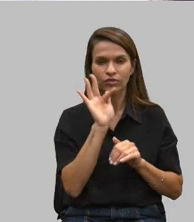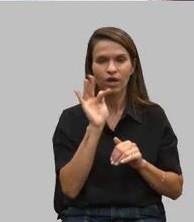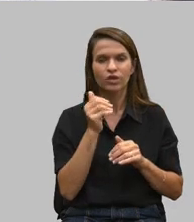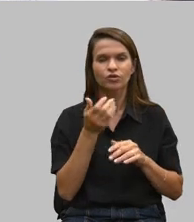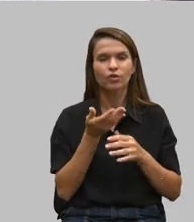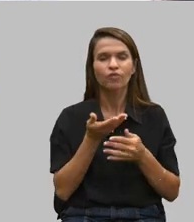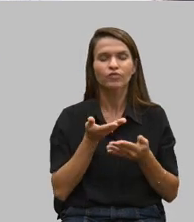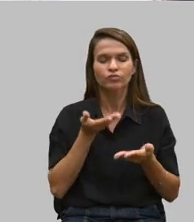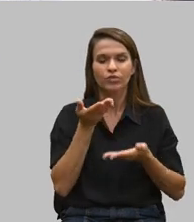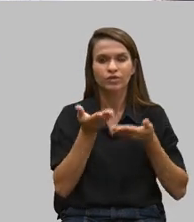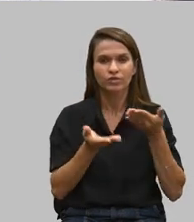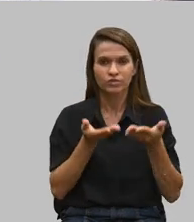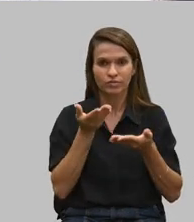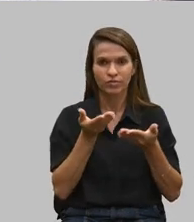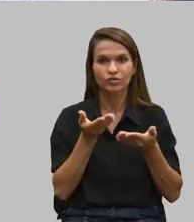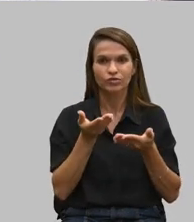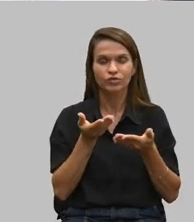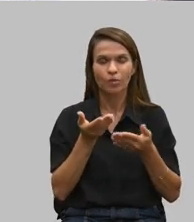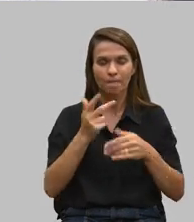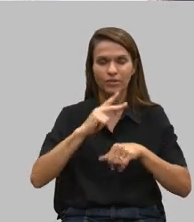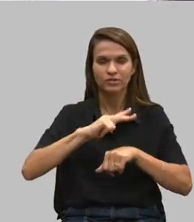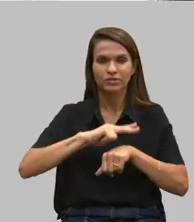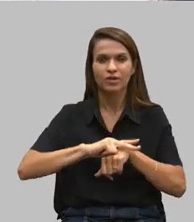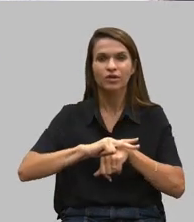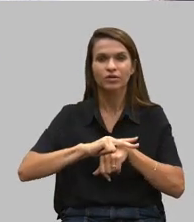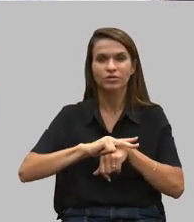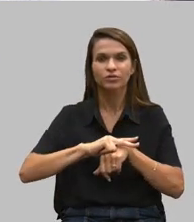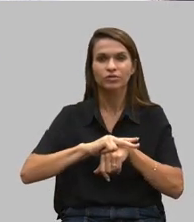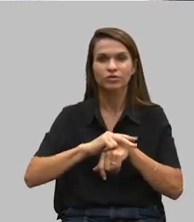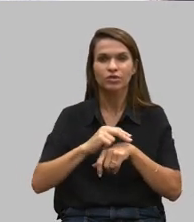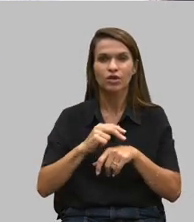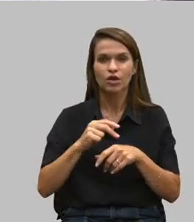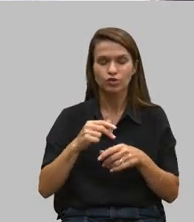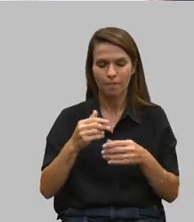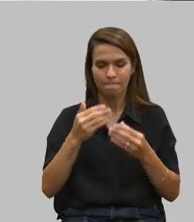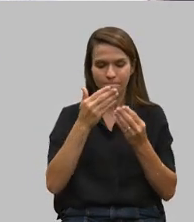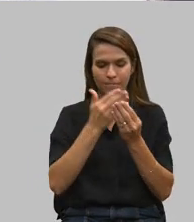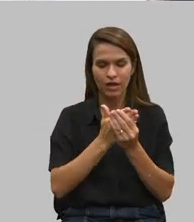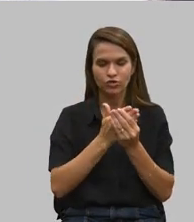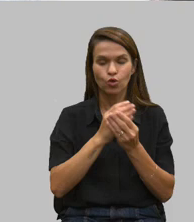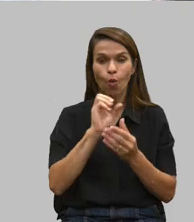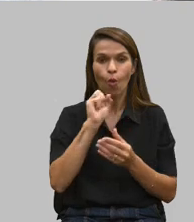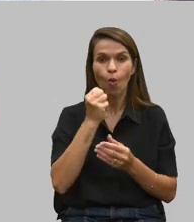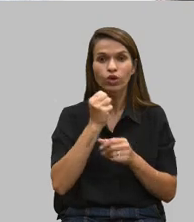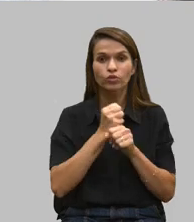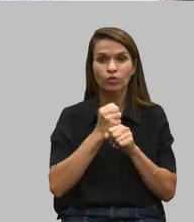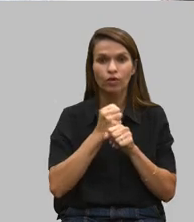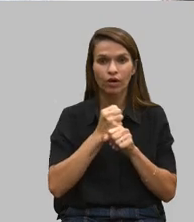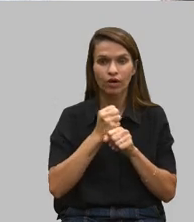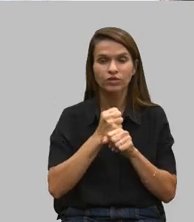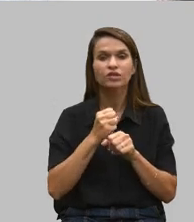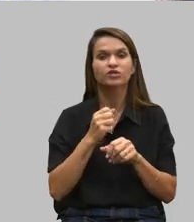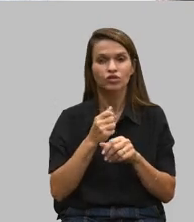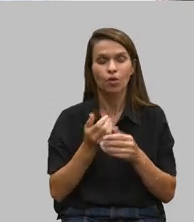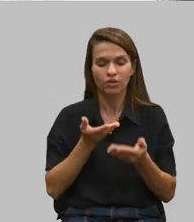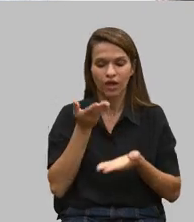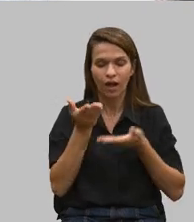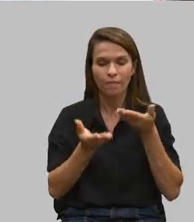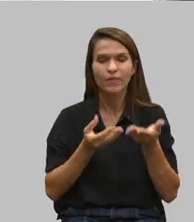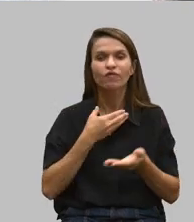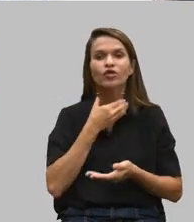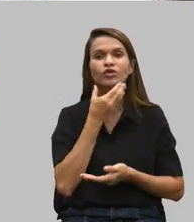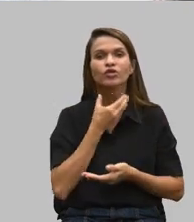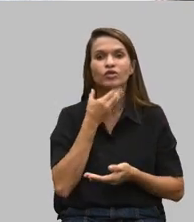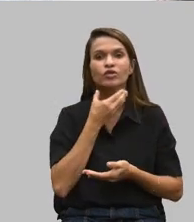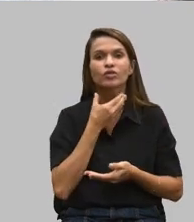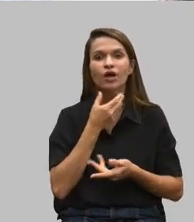com um paciente durante eu peguei a pasta dele durante 8 anos ele fazia terapia on audiológica quando eu peguei a pasta